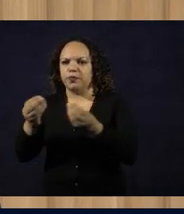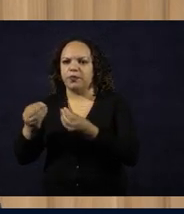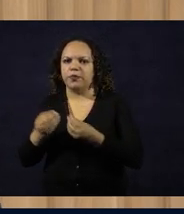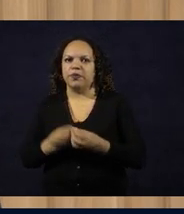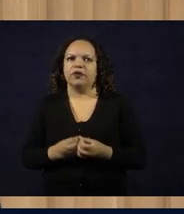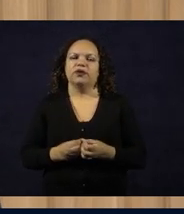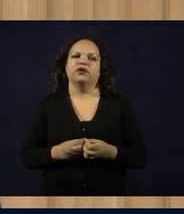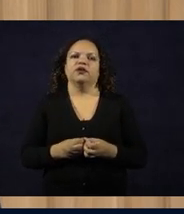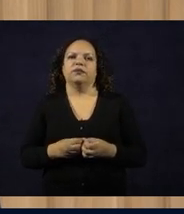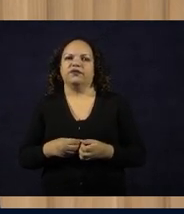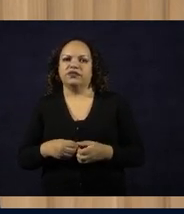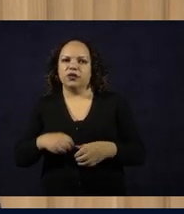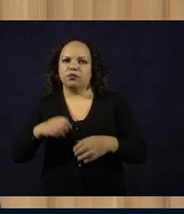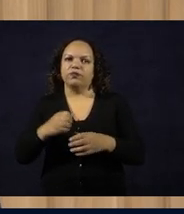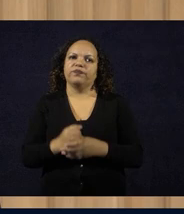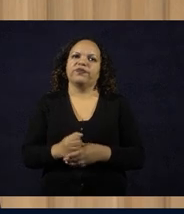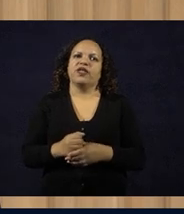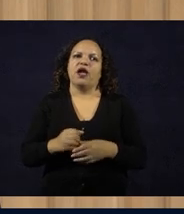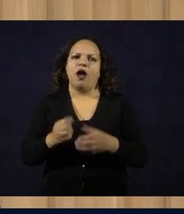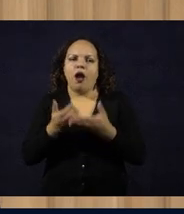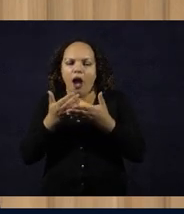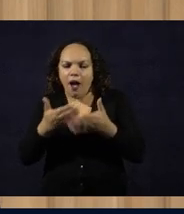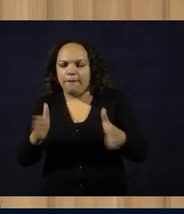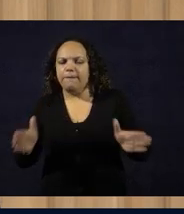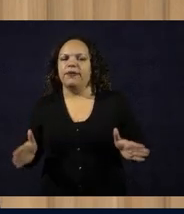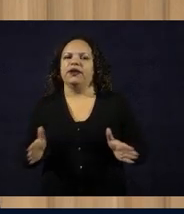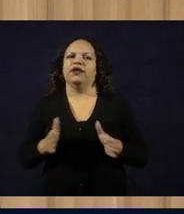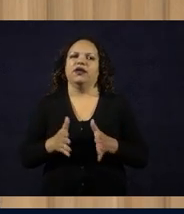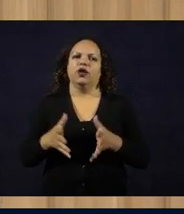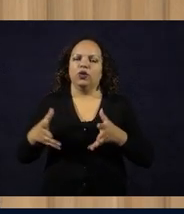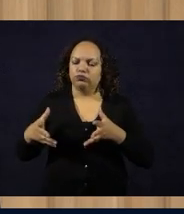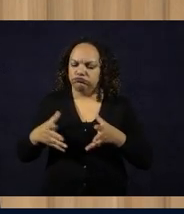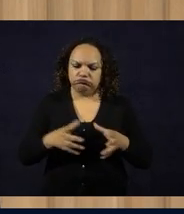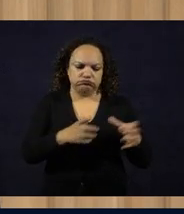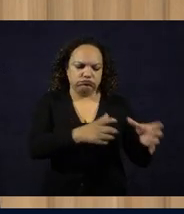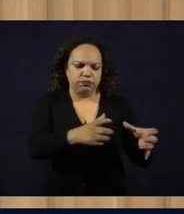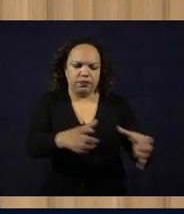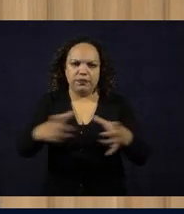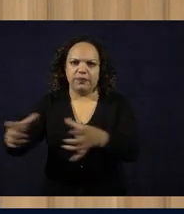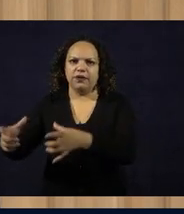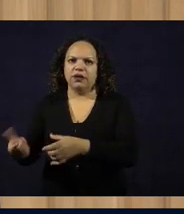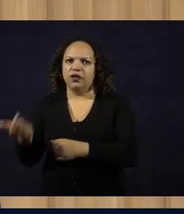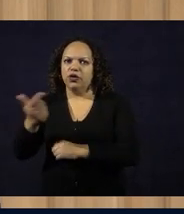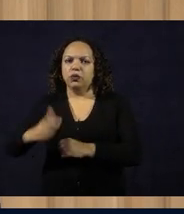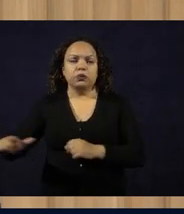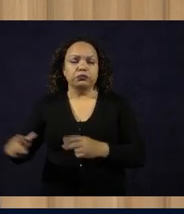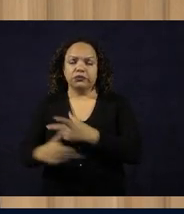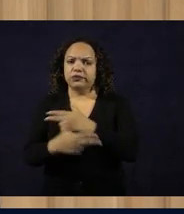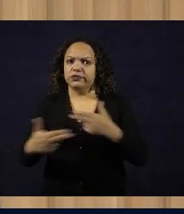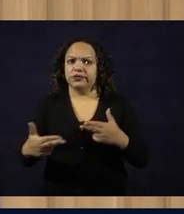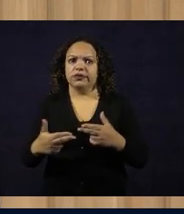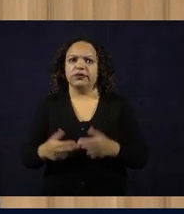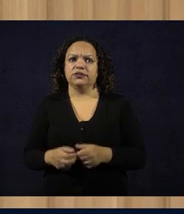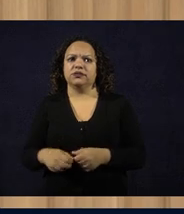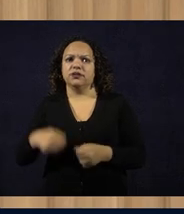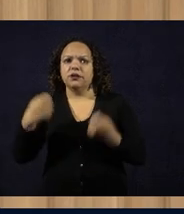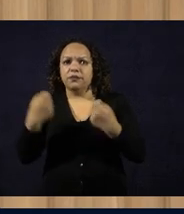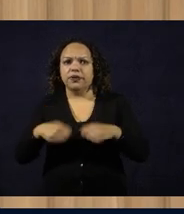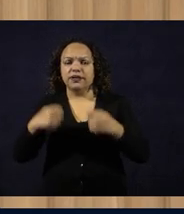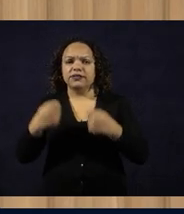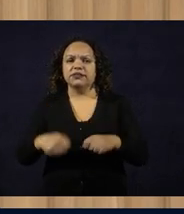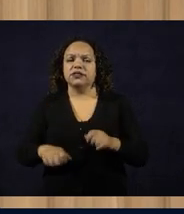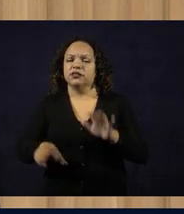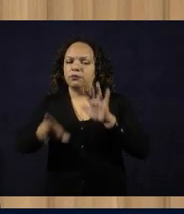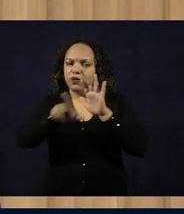abrir um poço artesiano tem que ter licença para abrir uma área tinha inteligência naturalmente né e outros itens né requisitos de